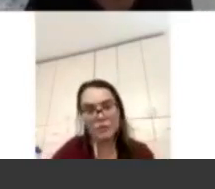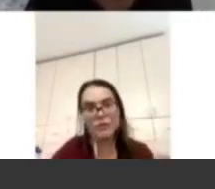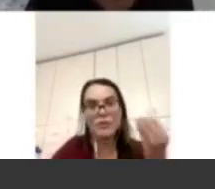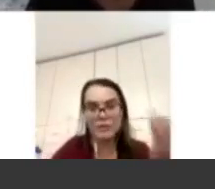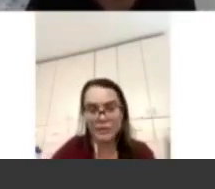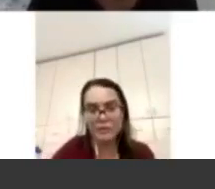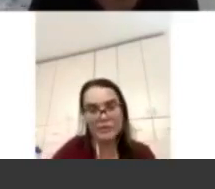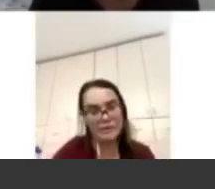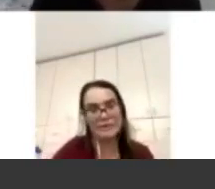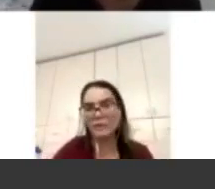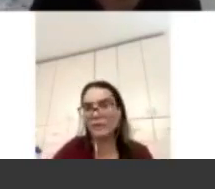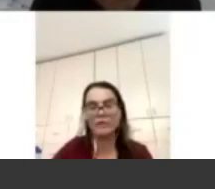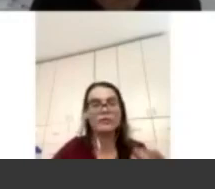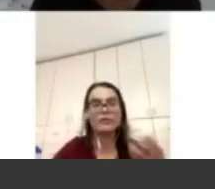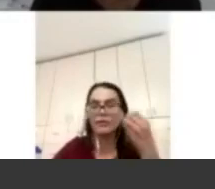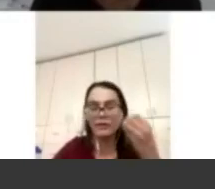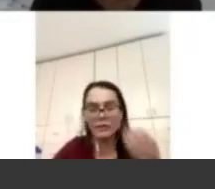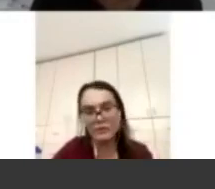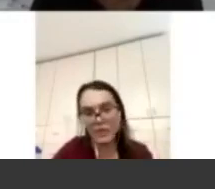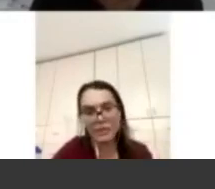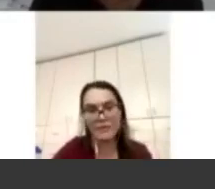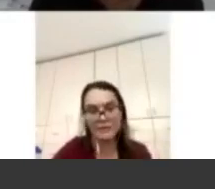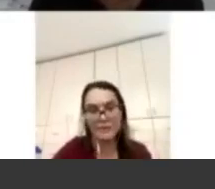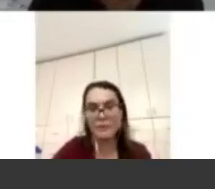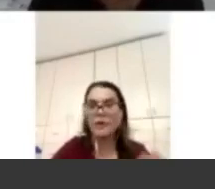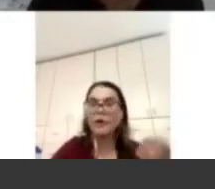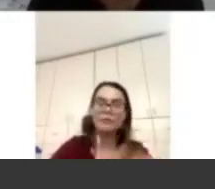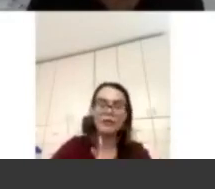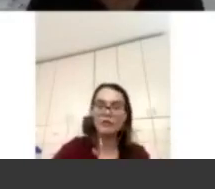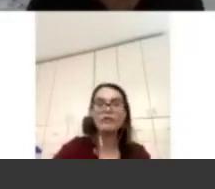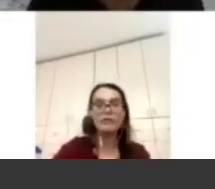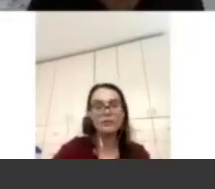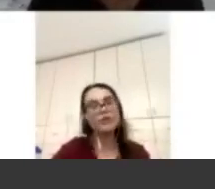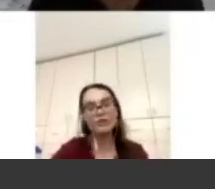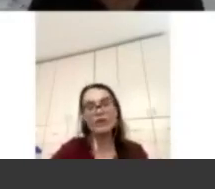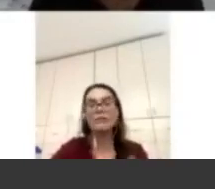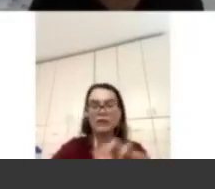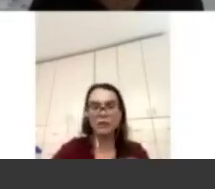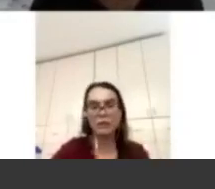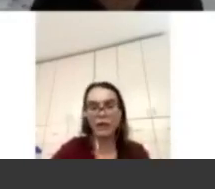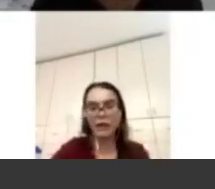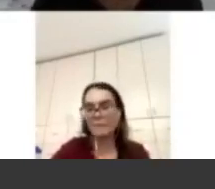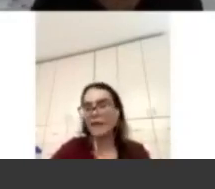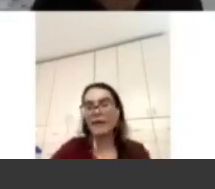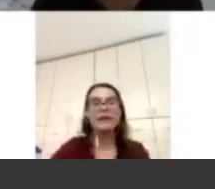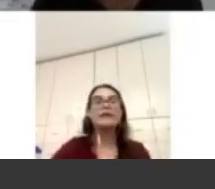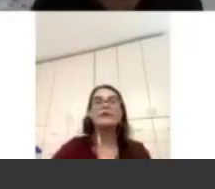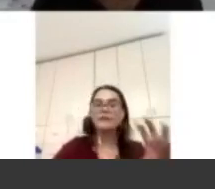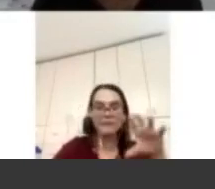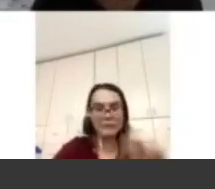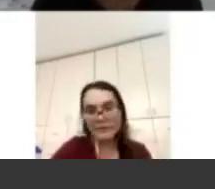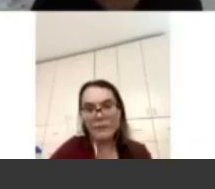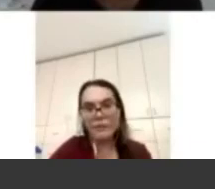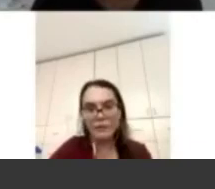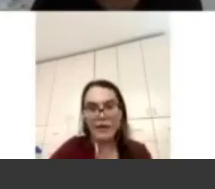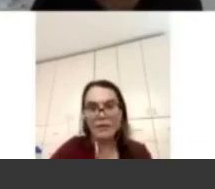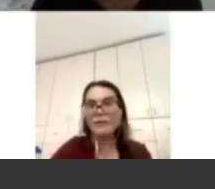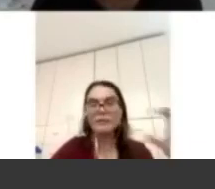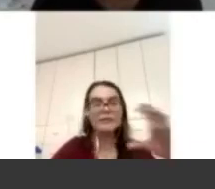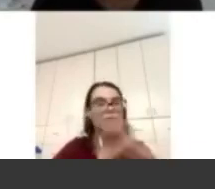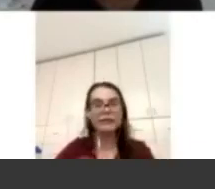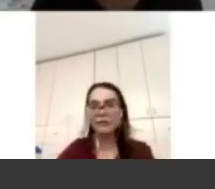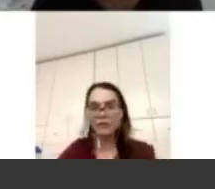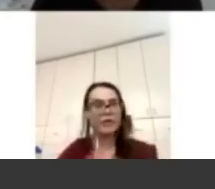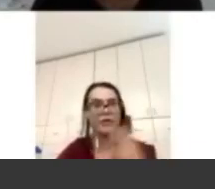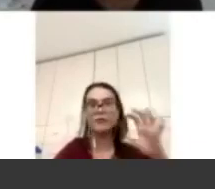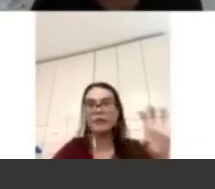dessas pessoas dentro do sistema de saúde. Então, se eu estou treinando dengue, por exemplo, uma das coisas que durante o treinamento eu vou focar é, vocês sabem fazer a prova do laço? Vamos